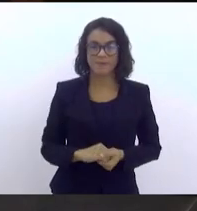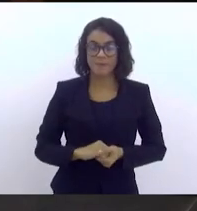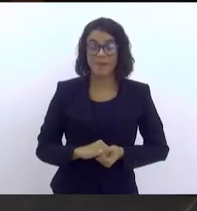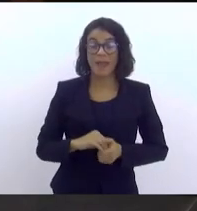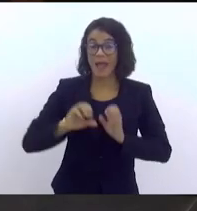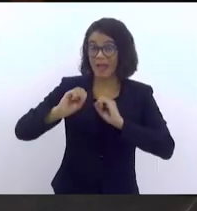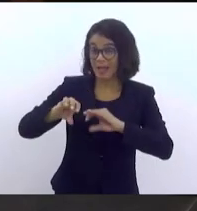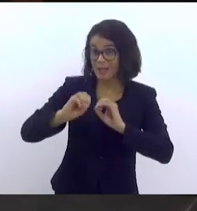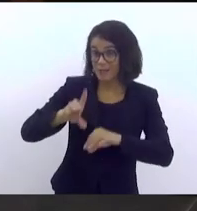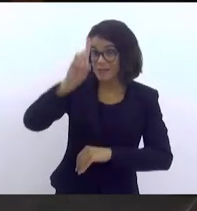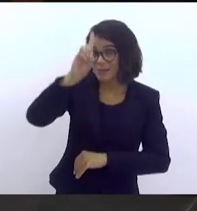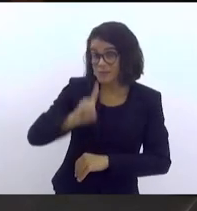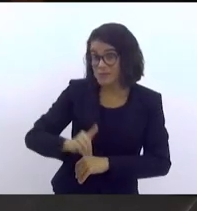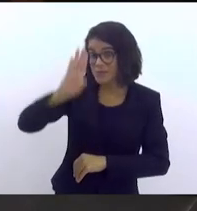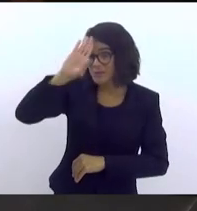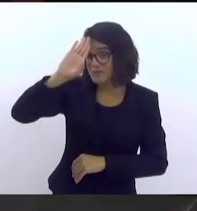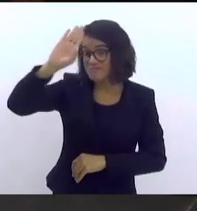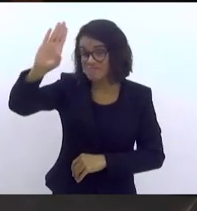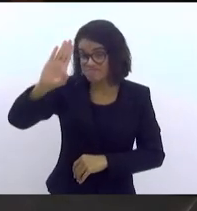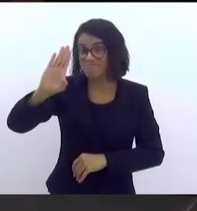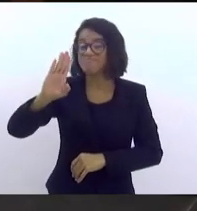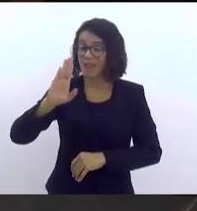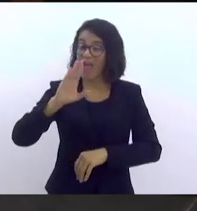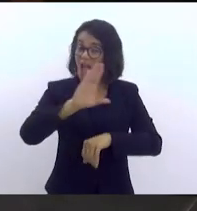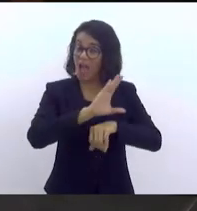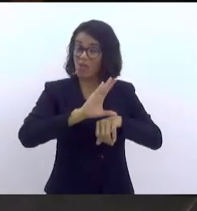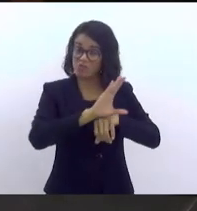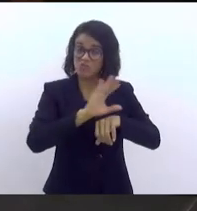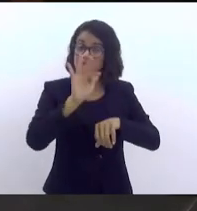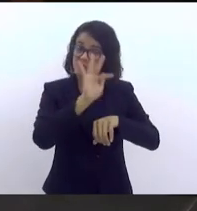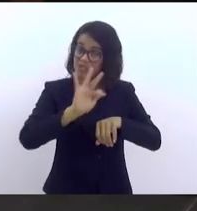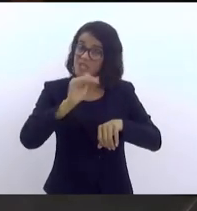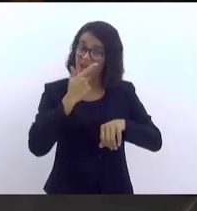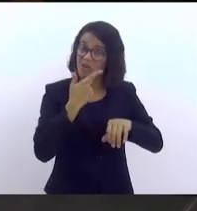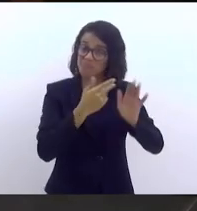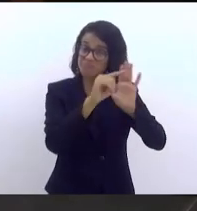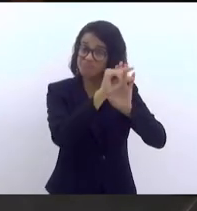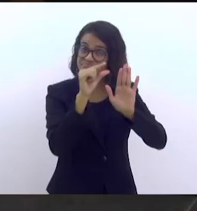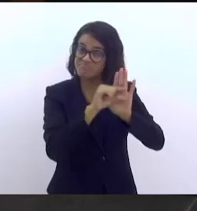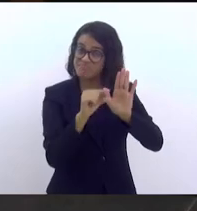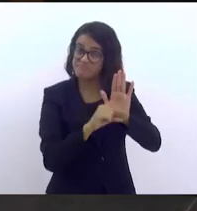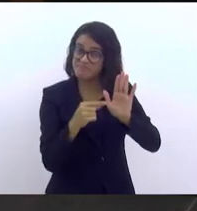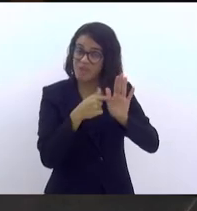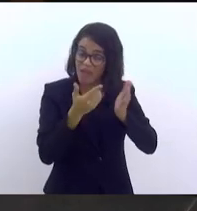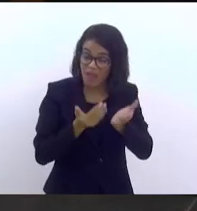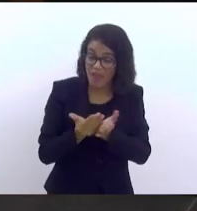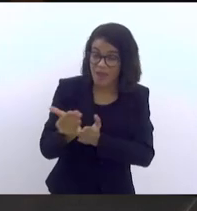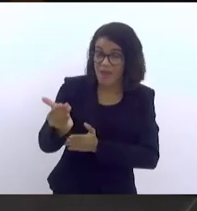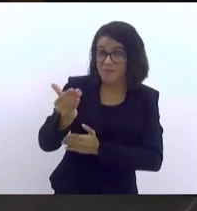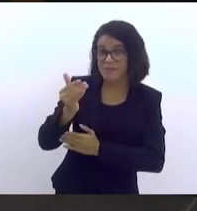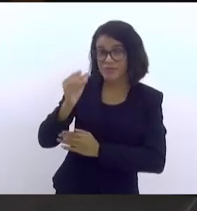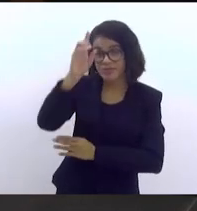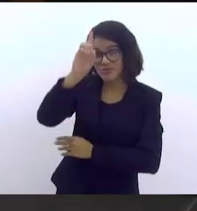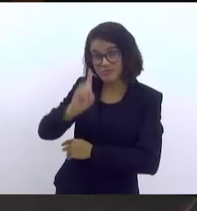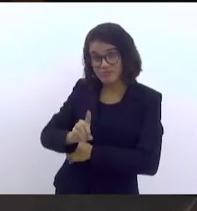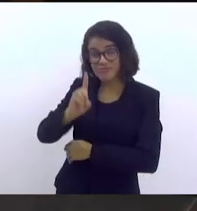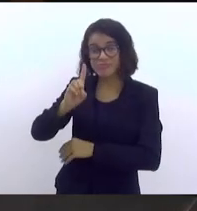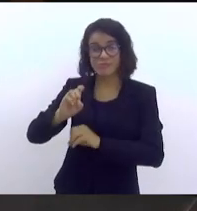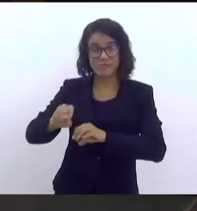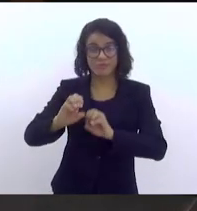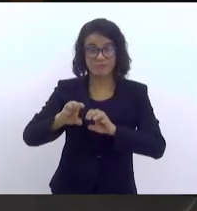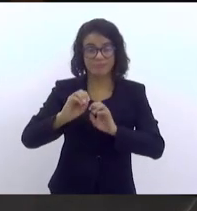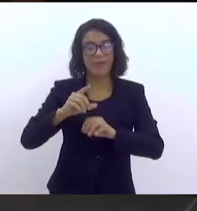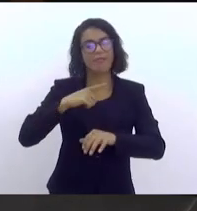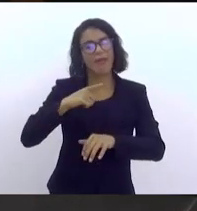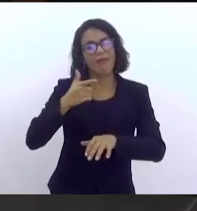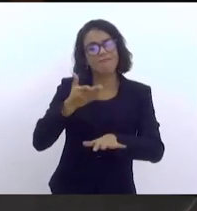a educação é um direito fundamental diz a nossa Constituição Porque a partir dela outros acessos a outros